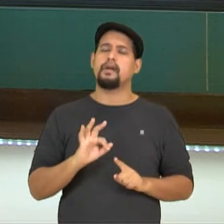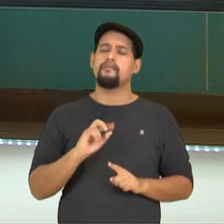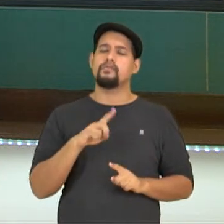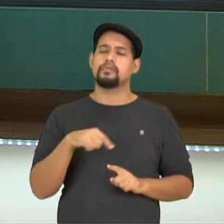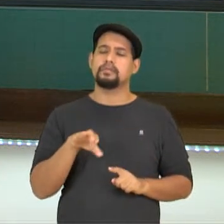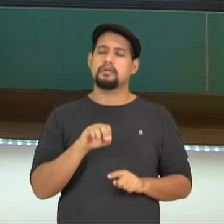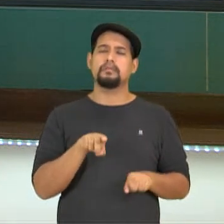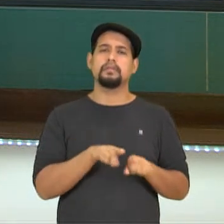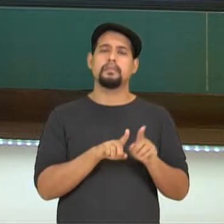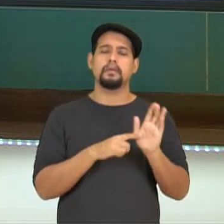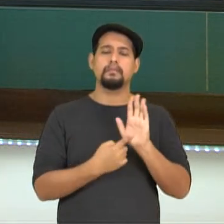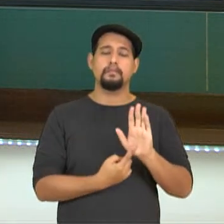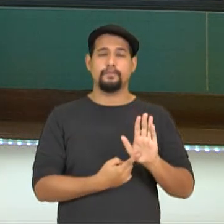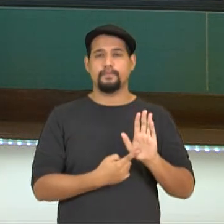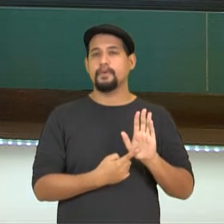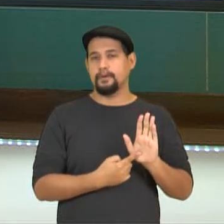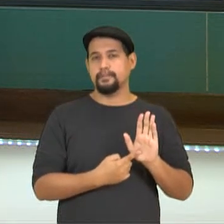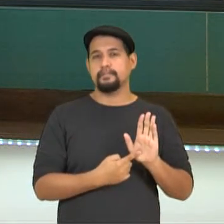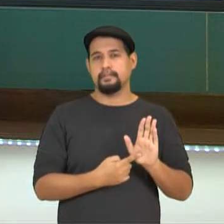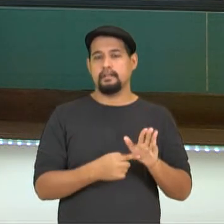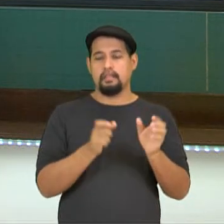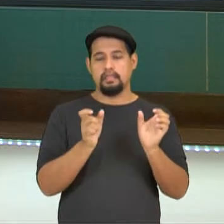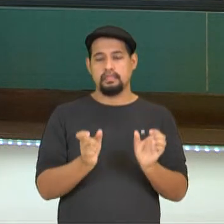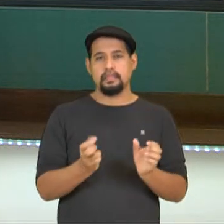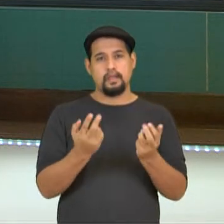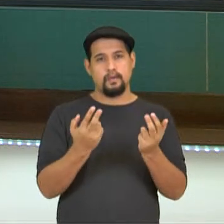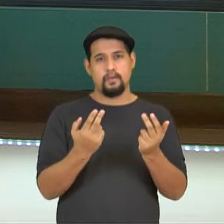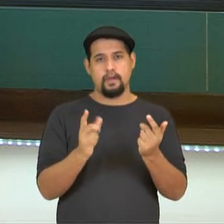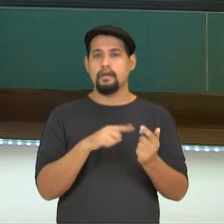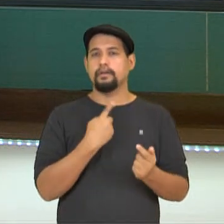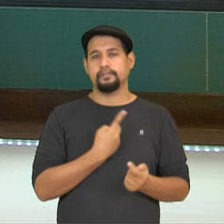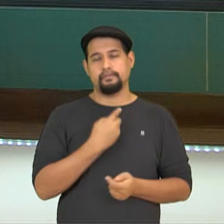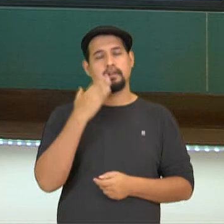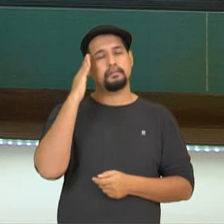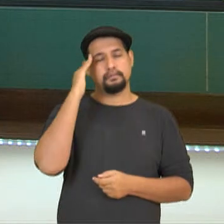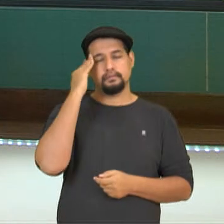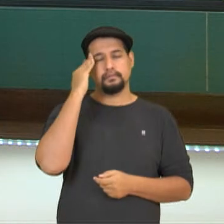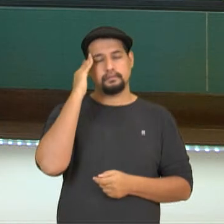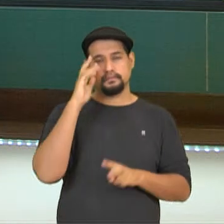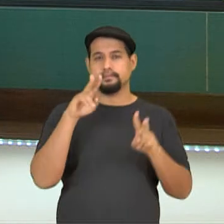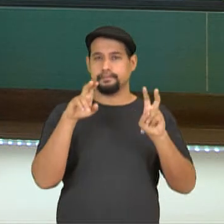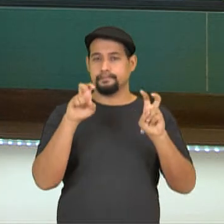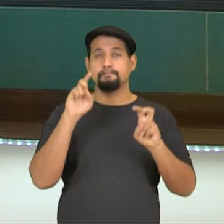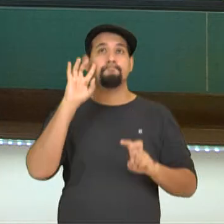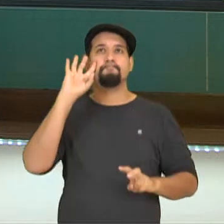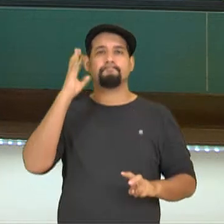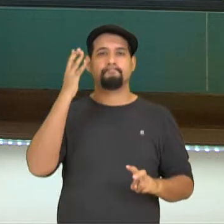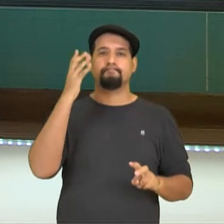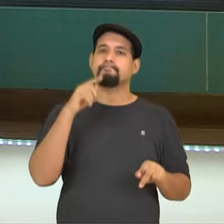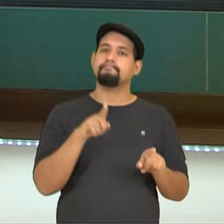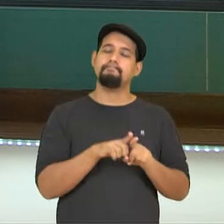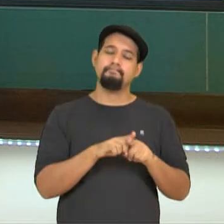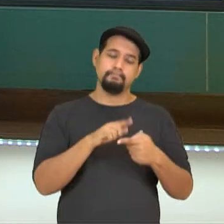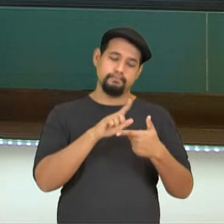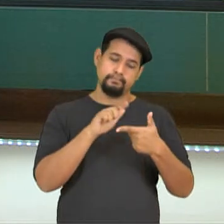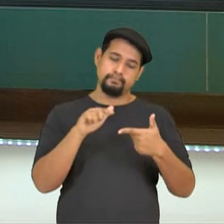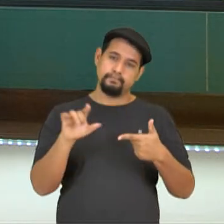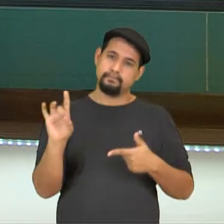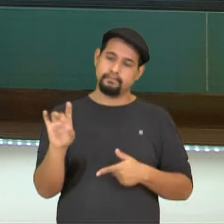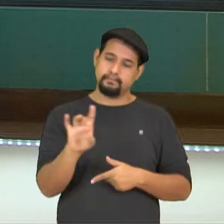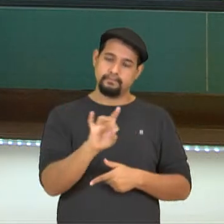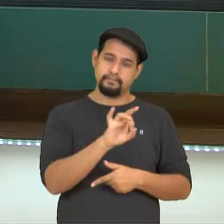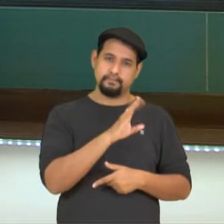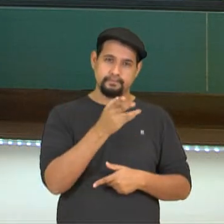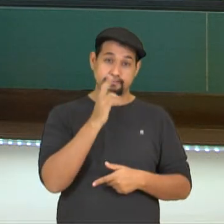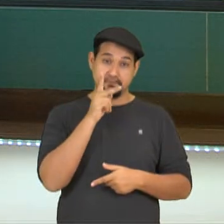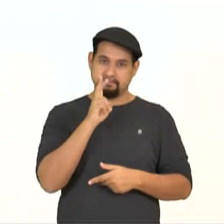também aparecem nesses mesmos formatos, e aqui a gente vai entender um pouquinho mais sobre o que acontece com o gráfico em cada caso. Vamos